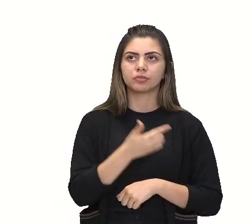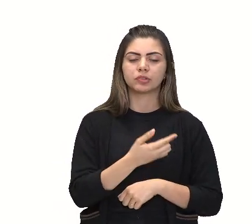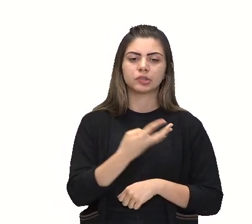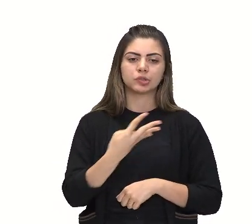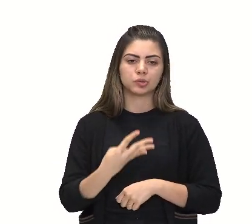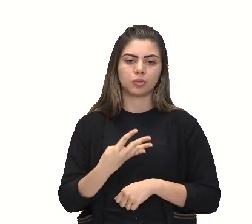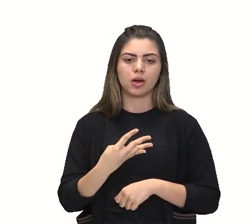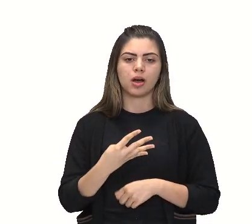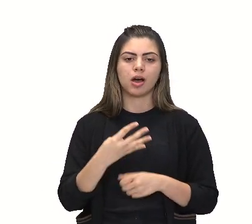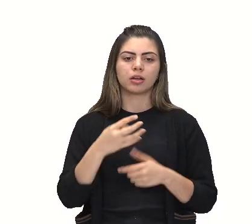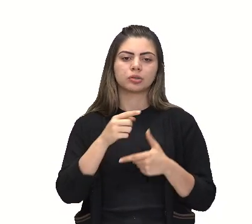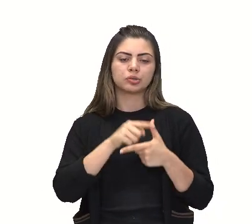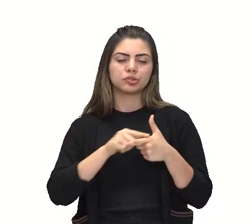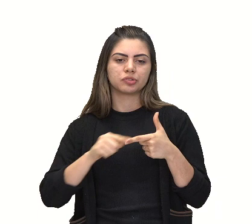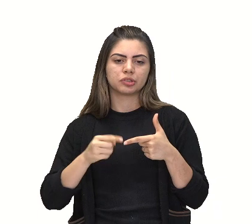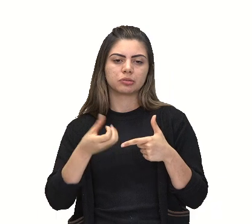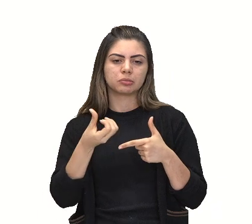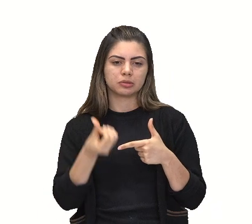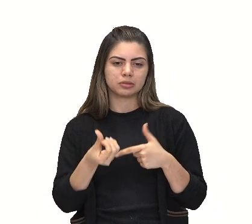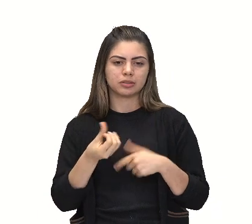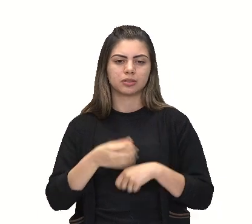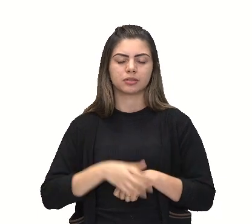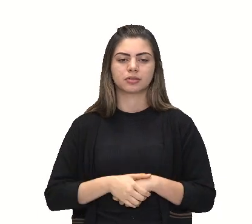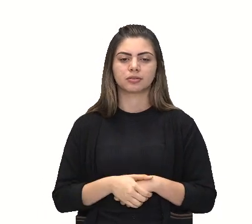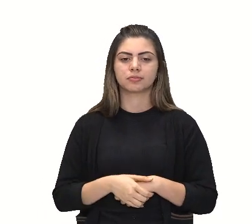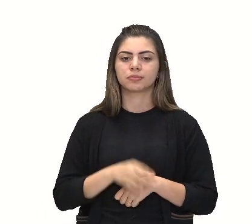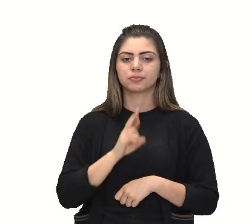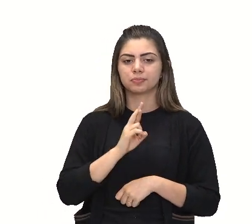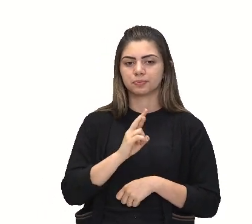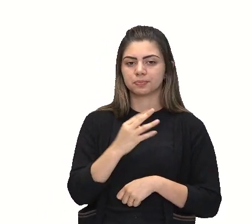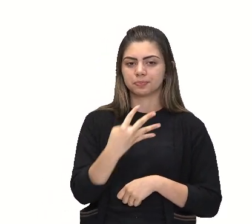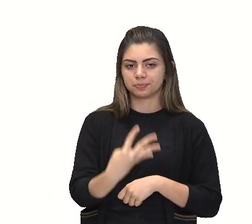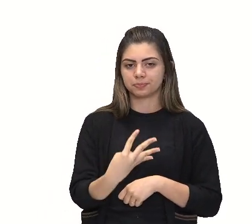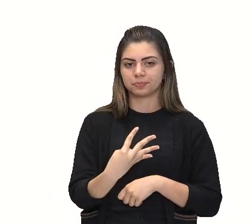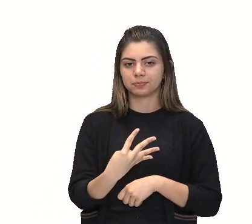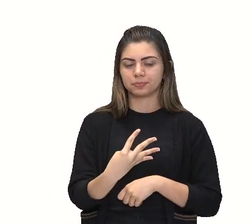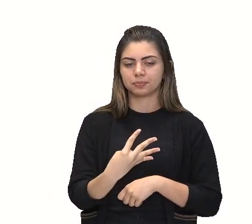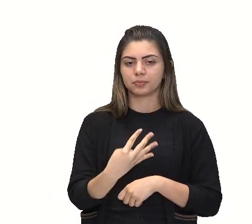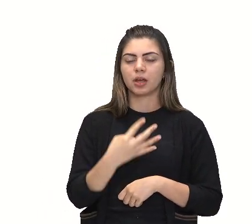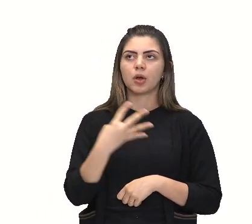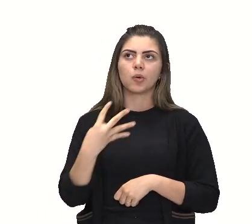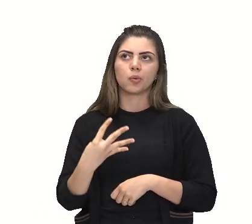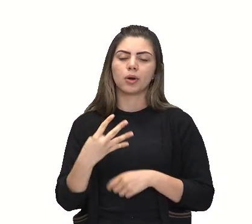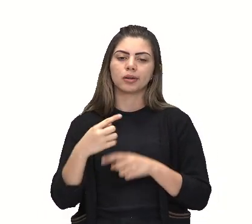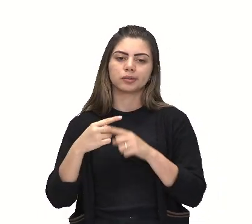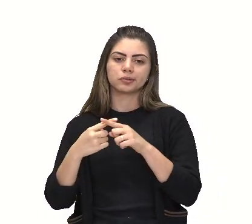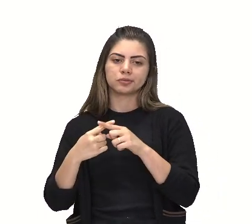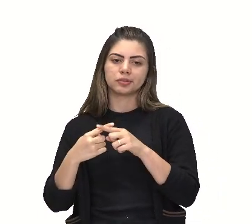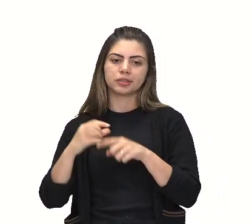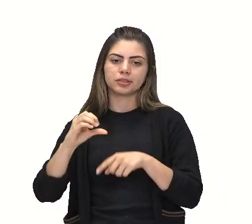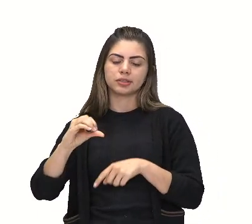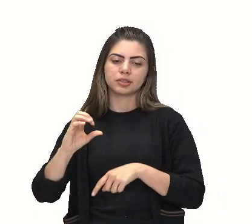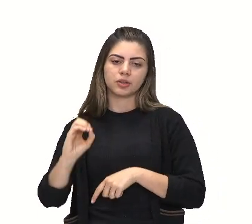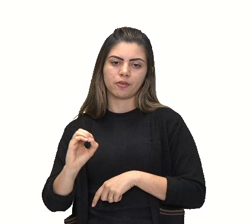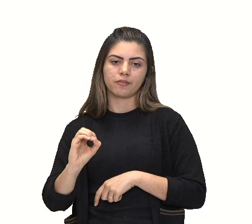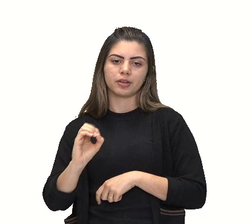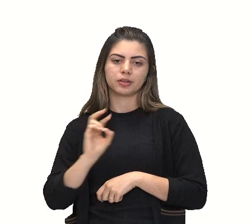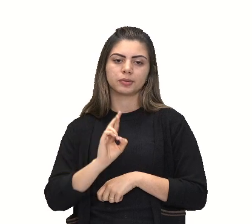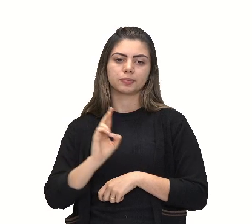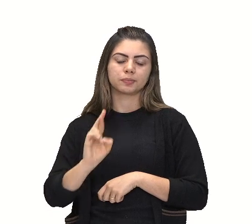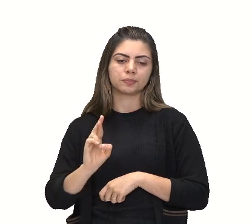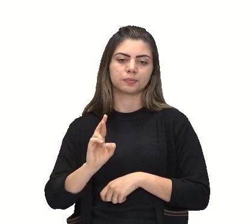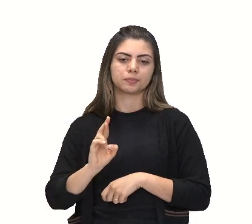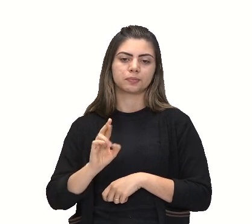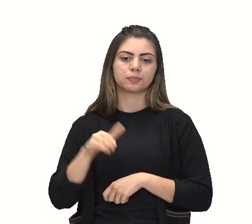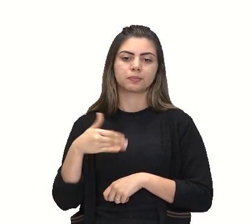24 dividido por 6, aqui, ó, vai dar 4. Agora, 4 vezes 90. 4